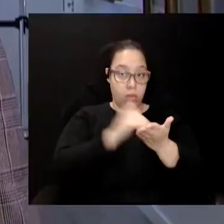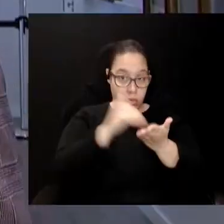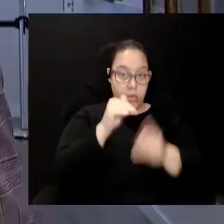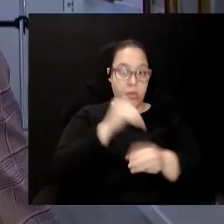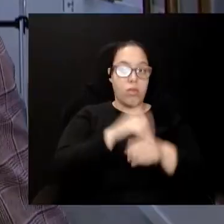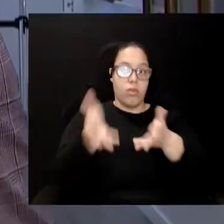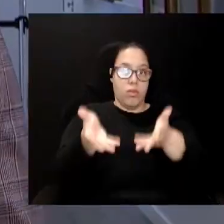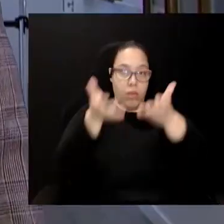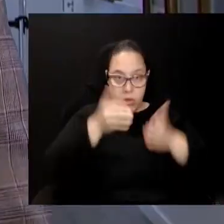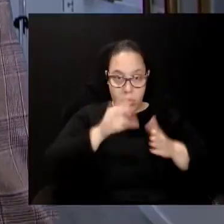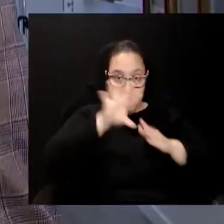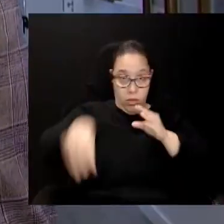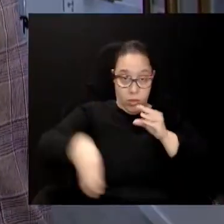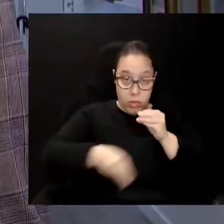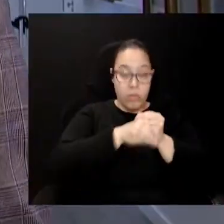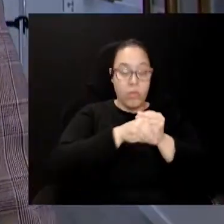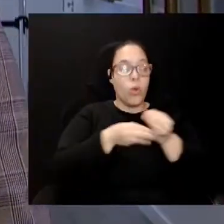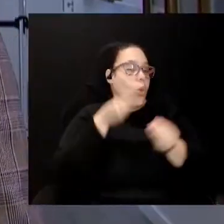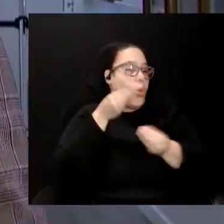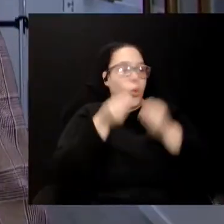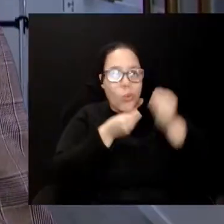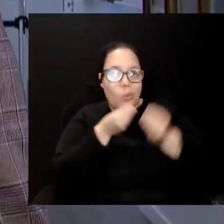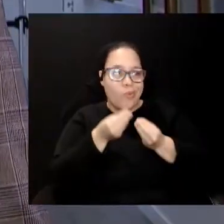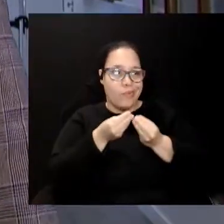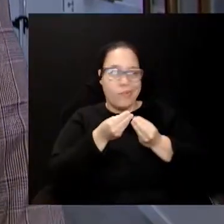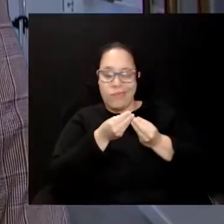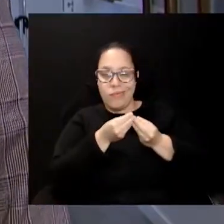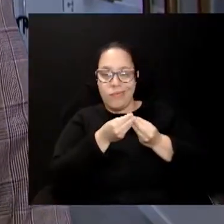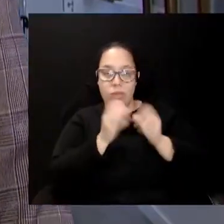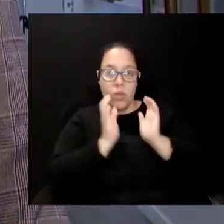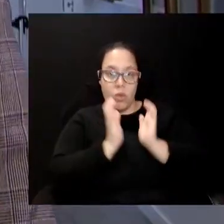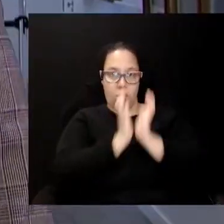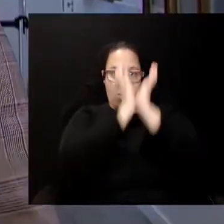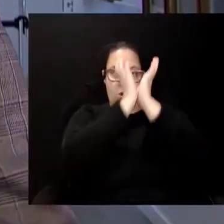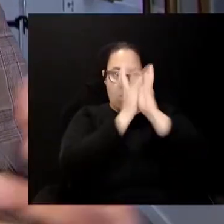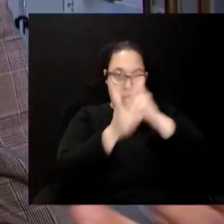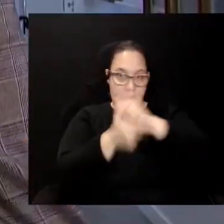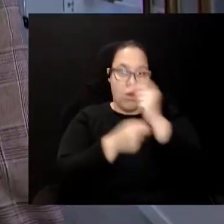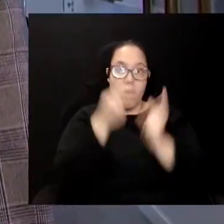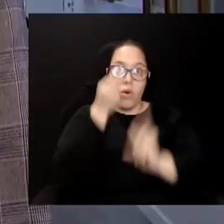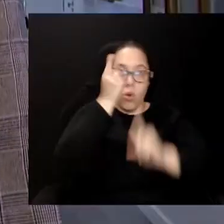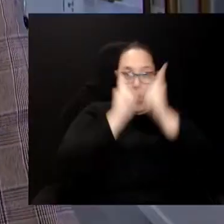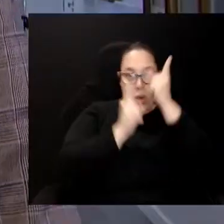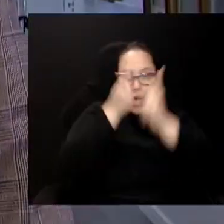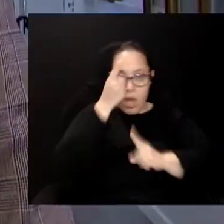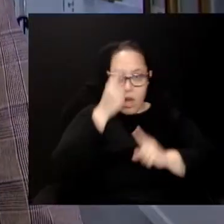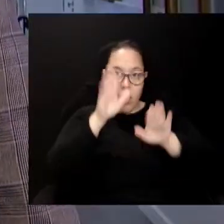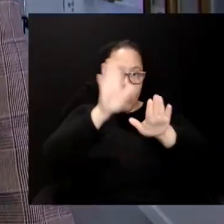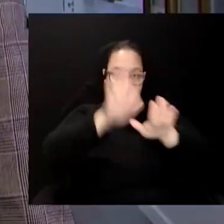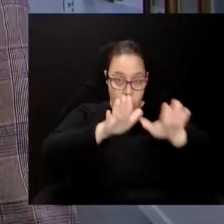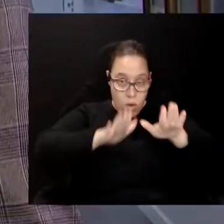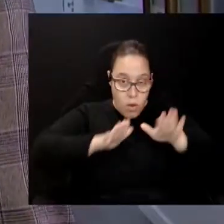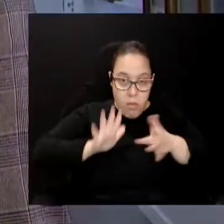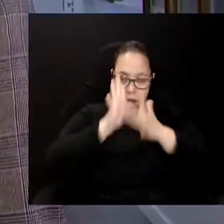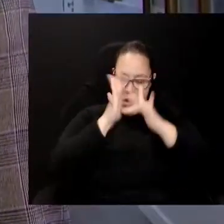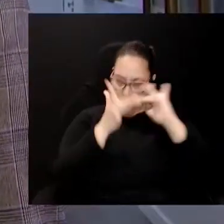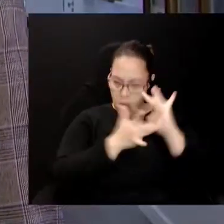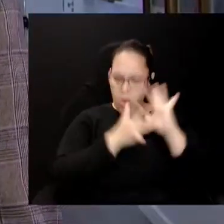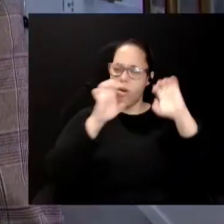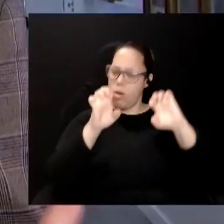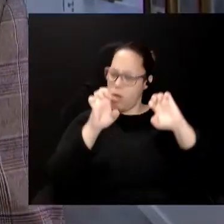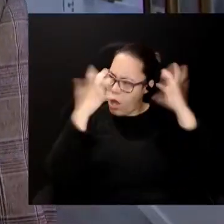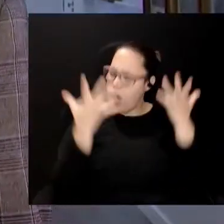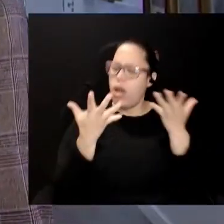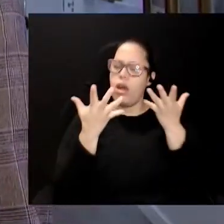emendas, como que foi aí a Copa do Mundo, como foi o Carnaval, a Marcha para Jesus, os eventos também, né, aqui da